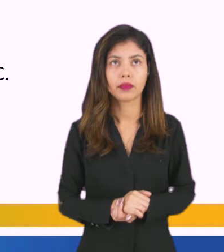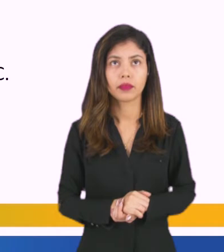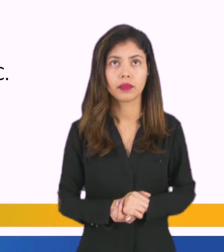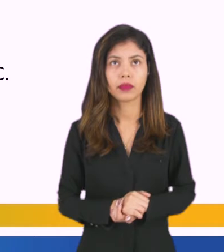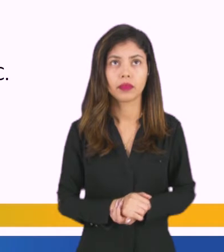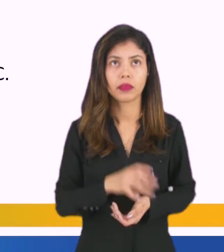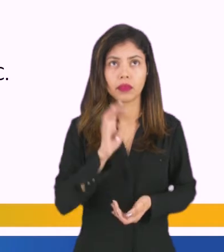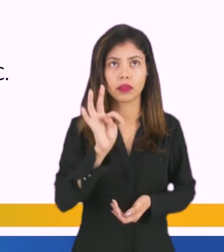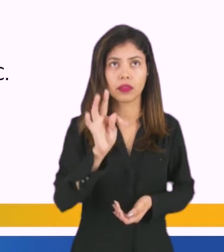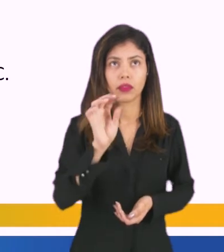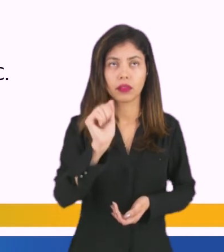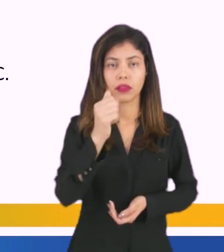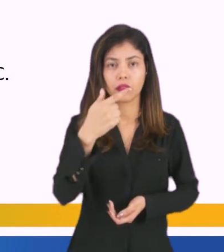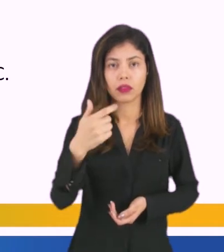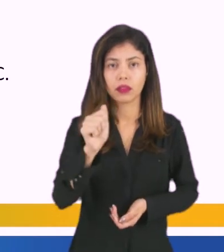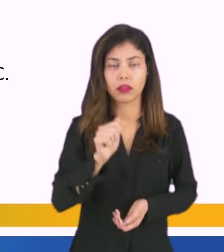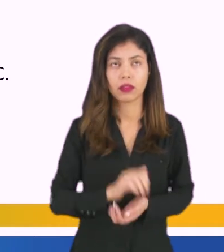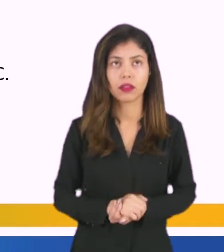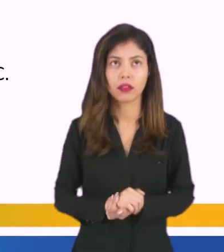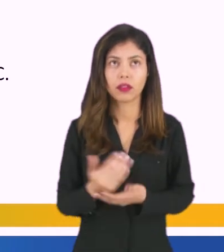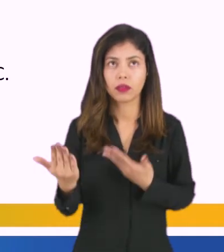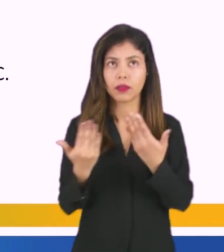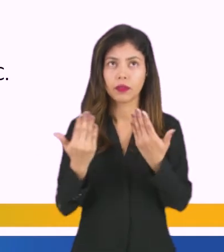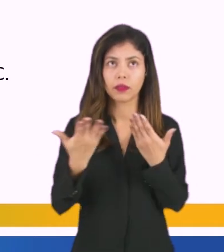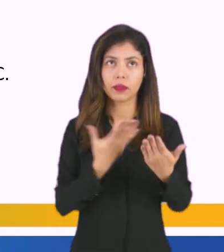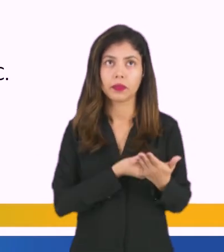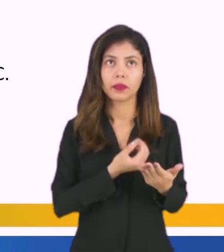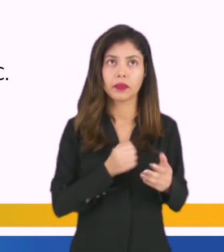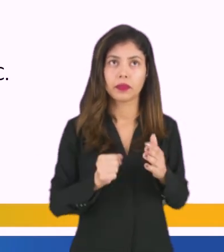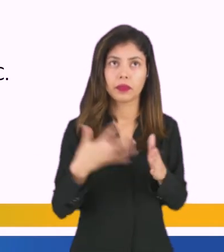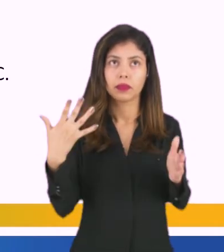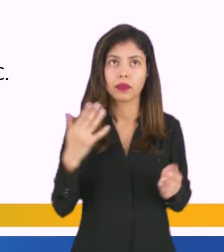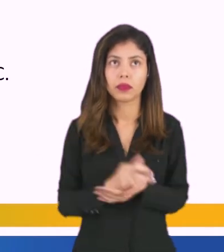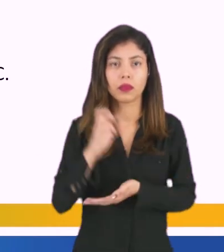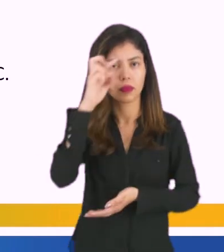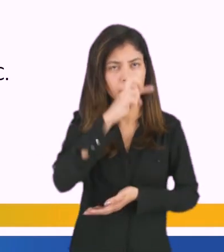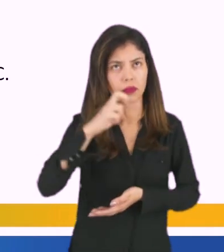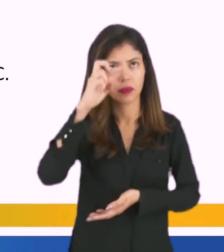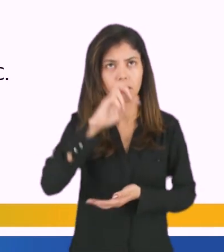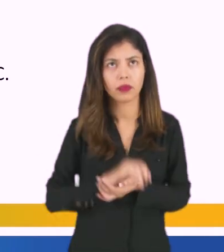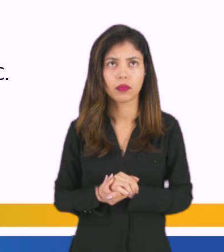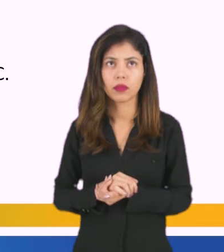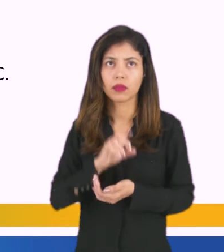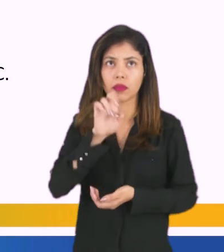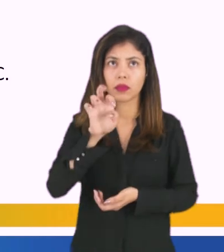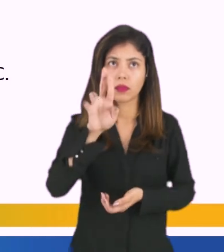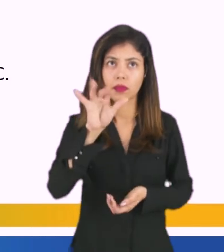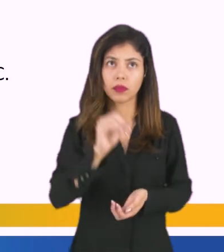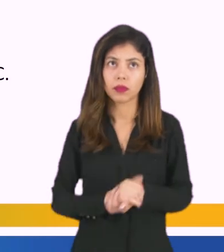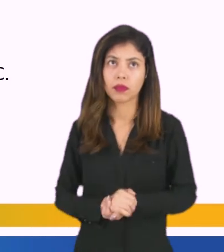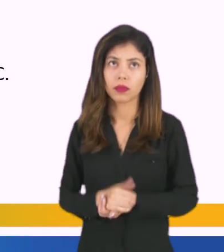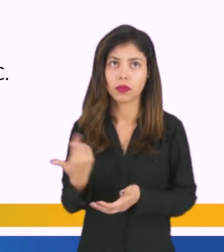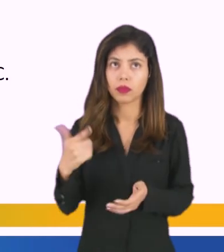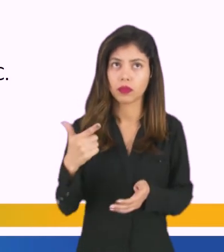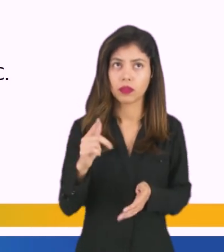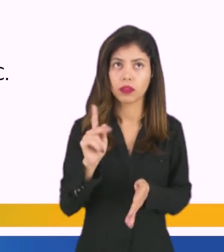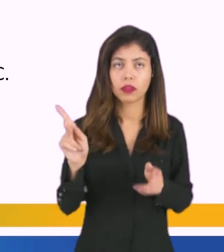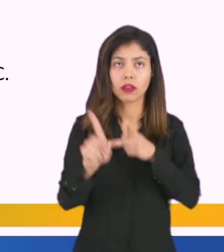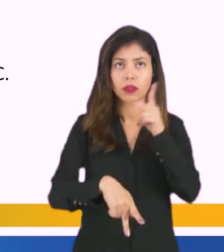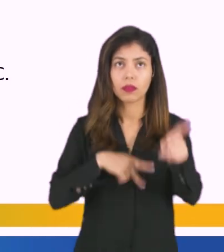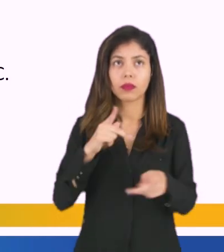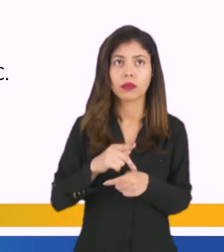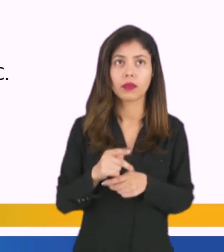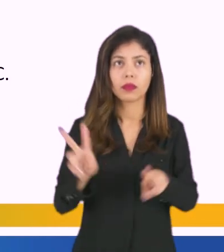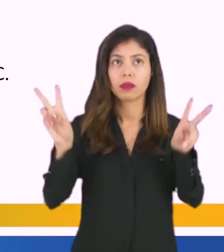as taxas, ela tem uma relação entre o número de vezes em que se observou um evento, né, indesejado e a população